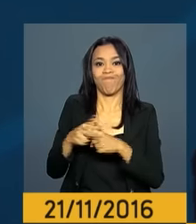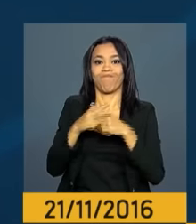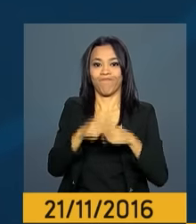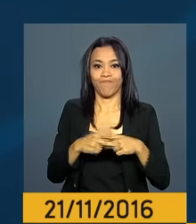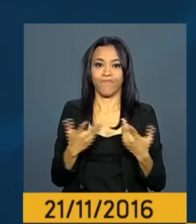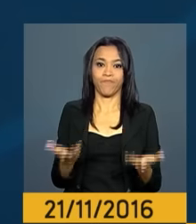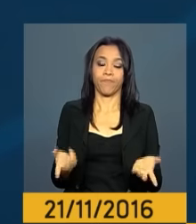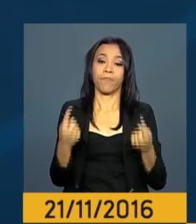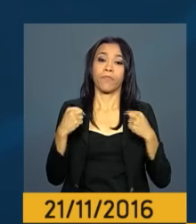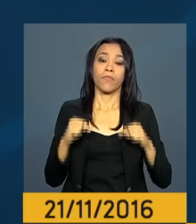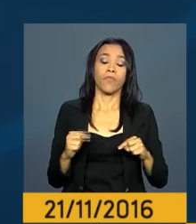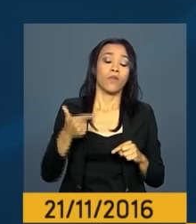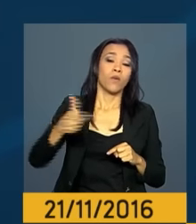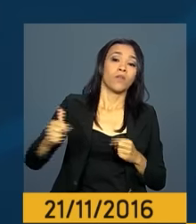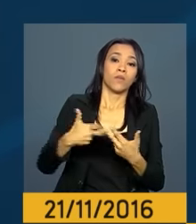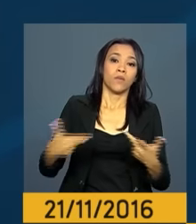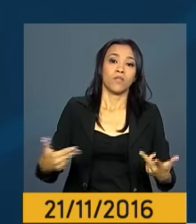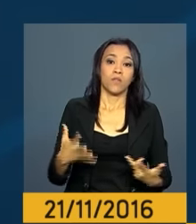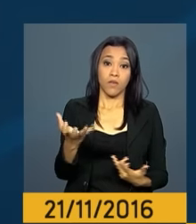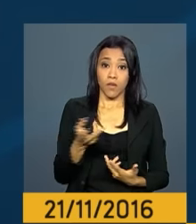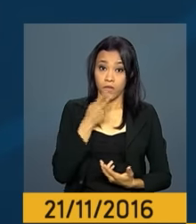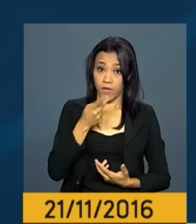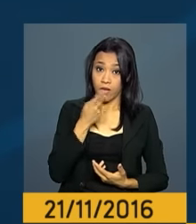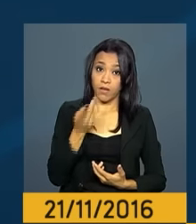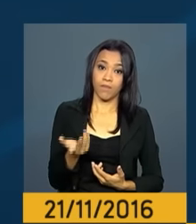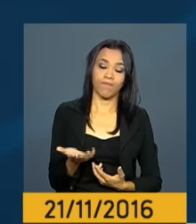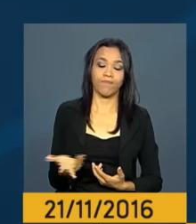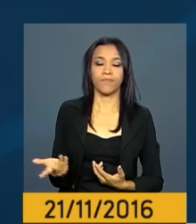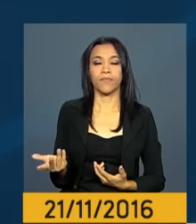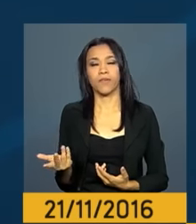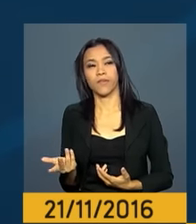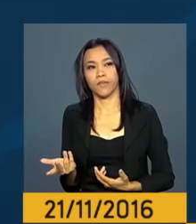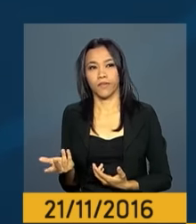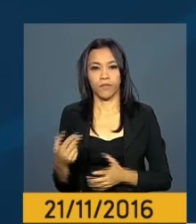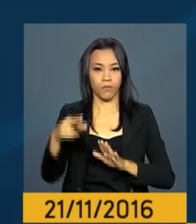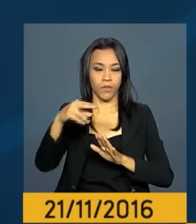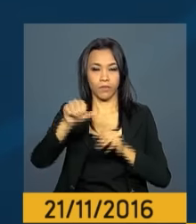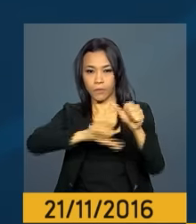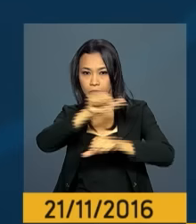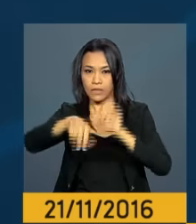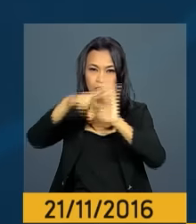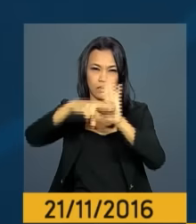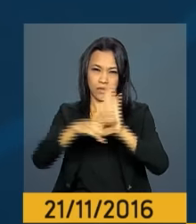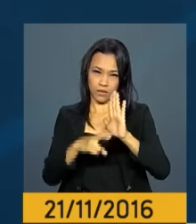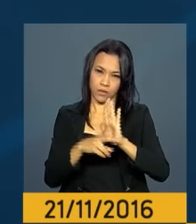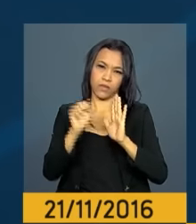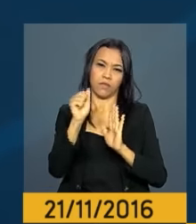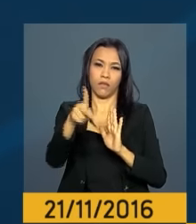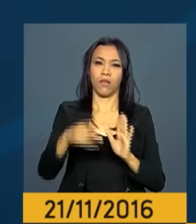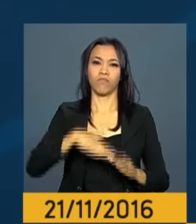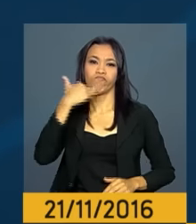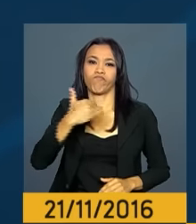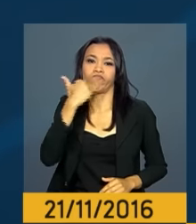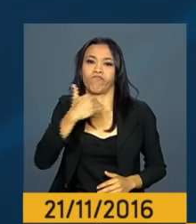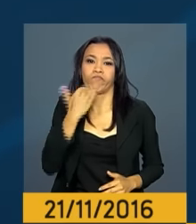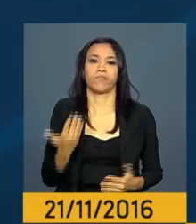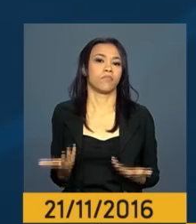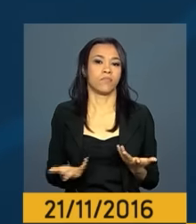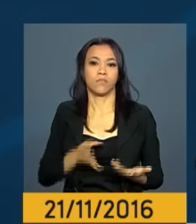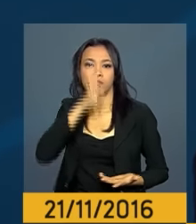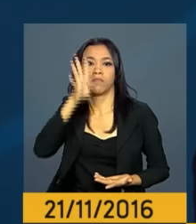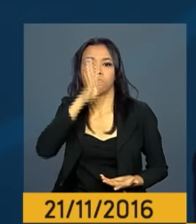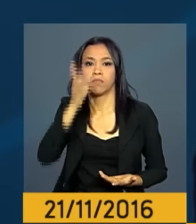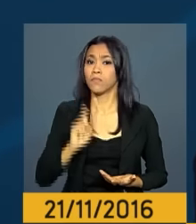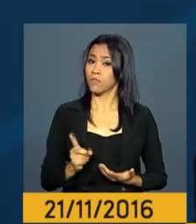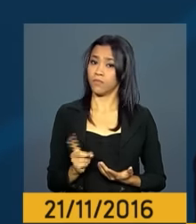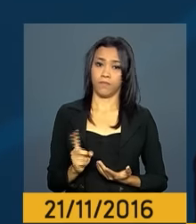que não proporemos uma reforma qualquer. nós proporemos reforma que, como